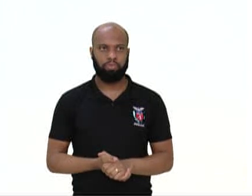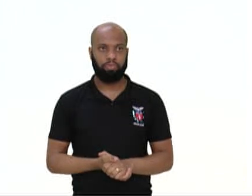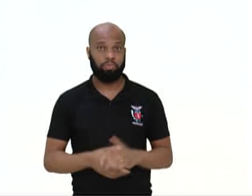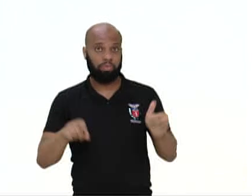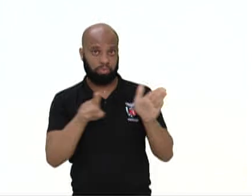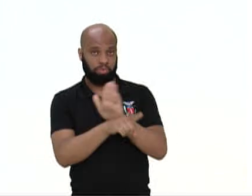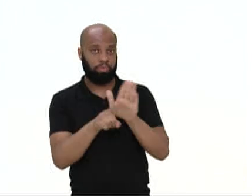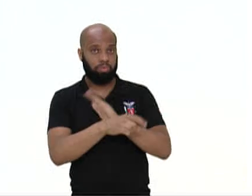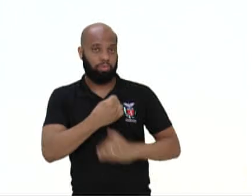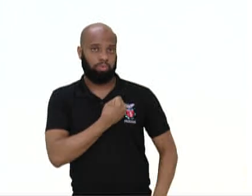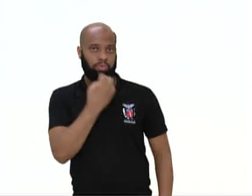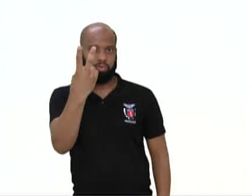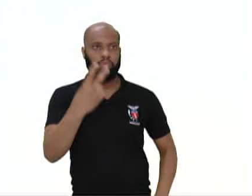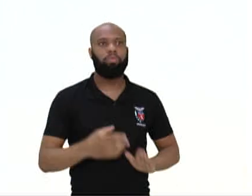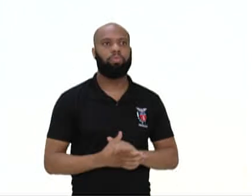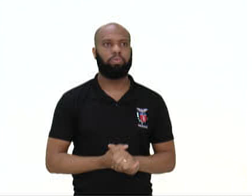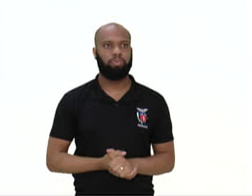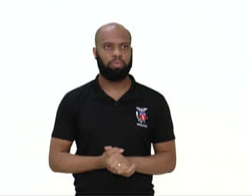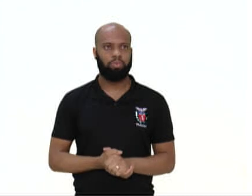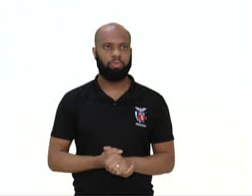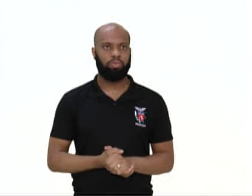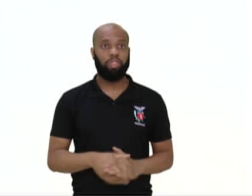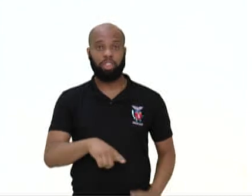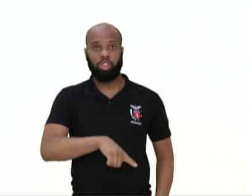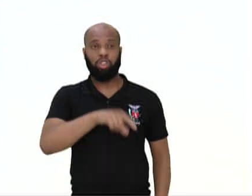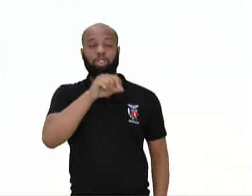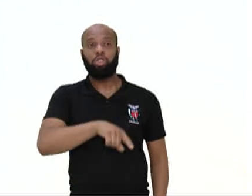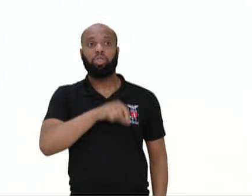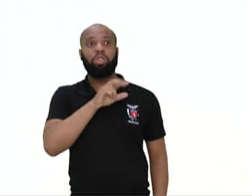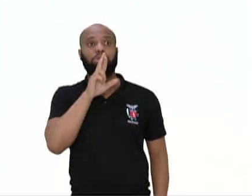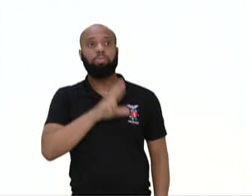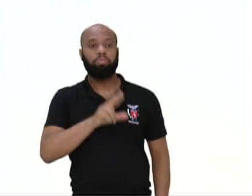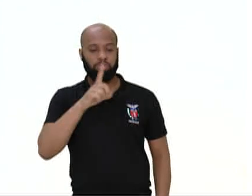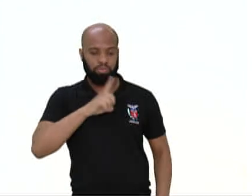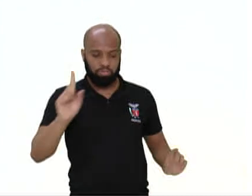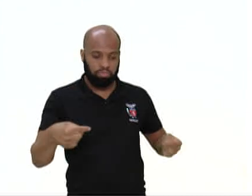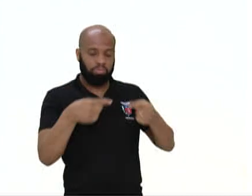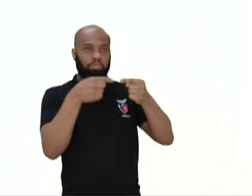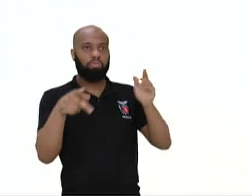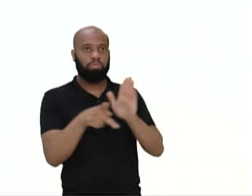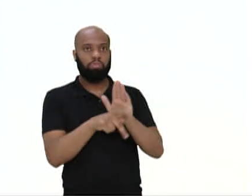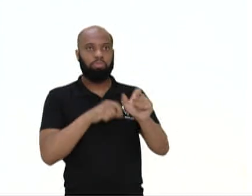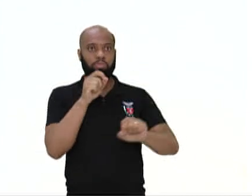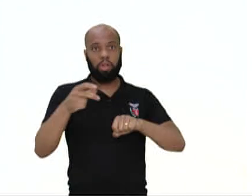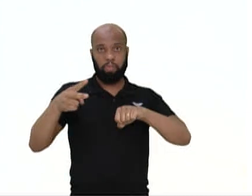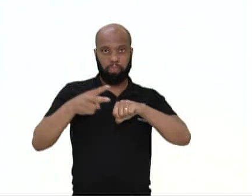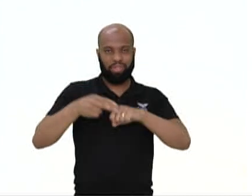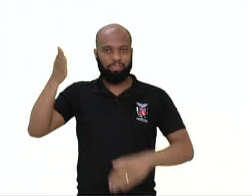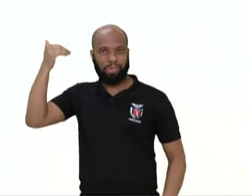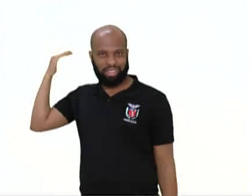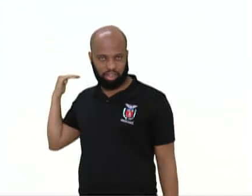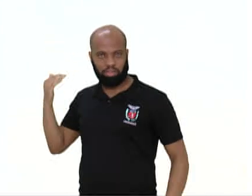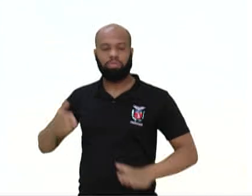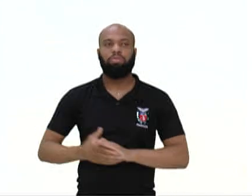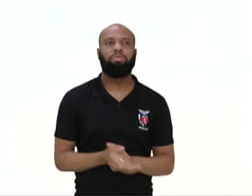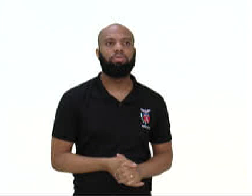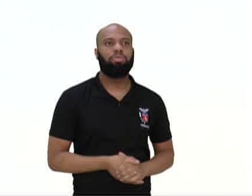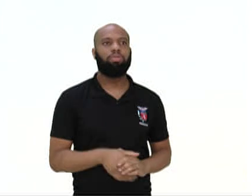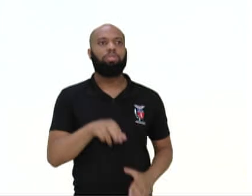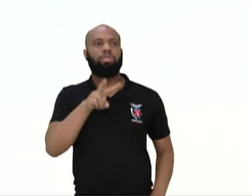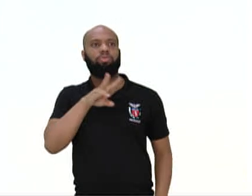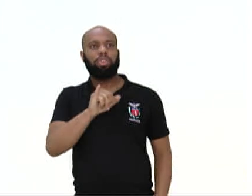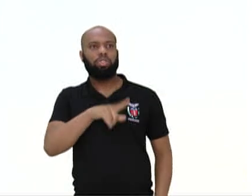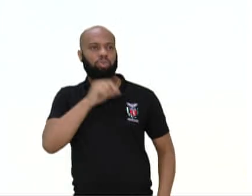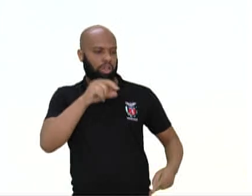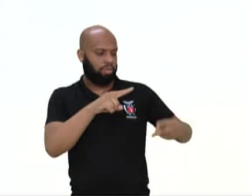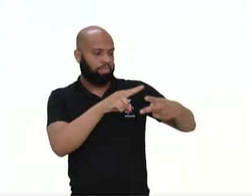número 2. Señala a alternativa que apresenta uma ação en el passado. Você vai aqui me dizer